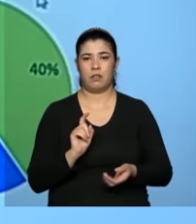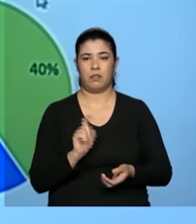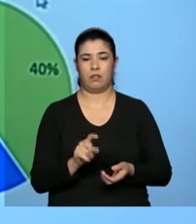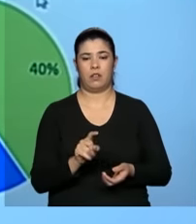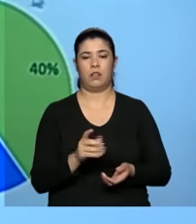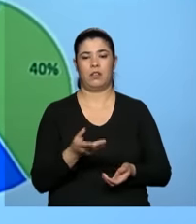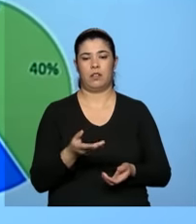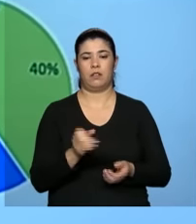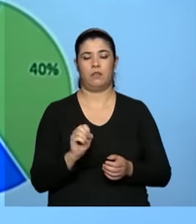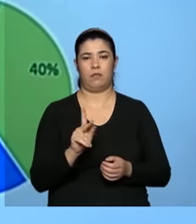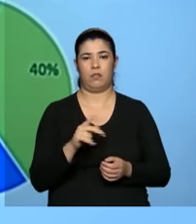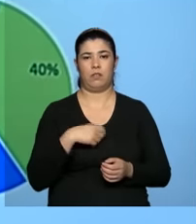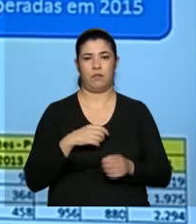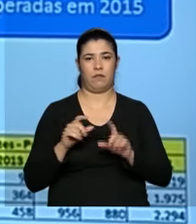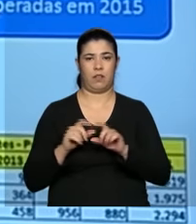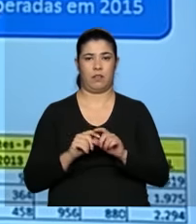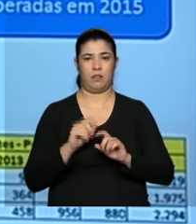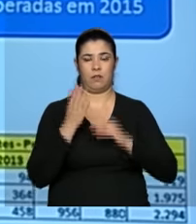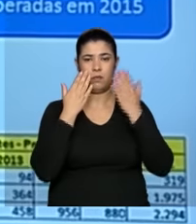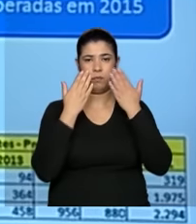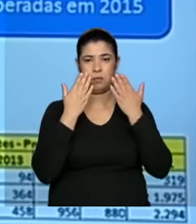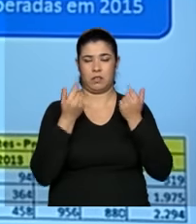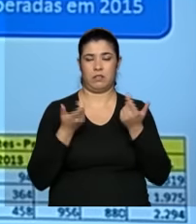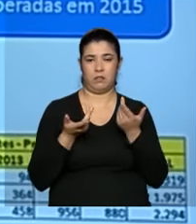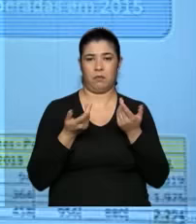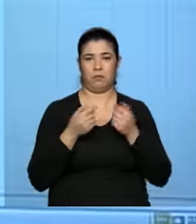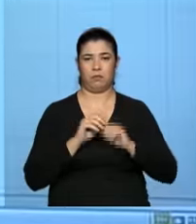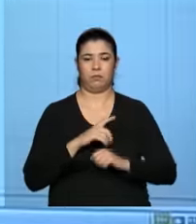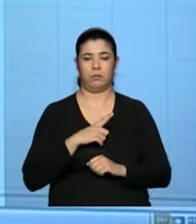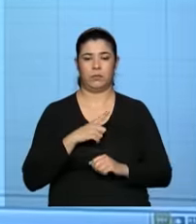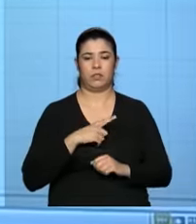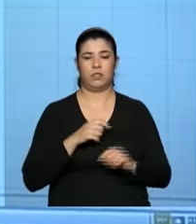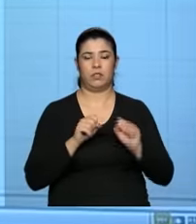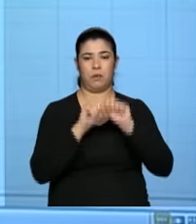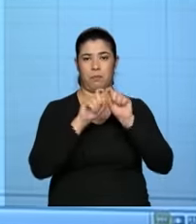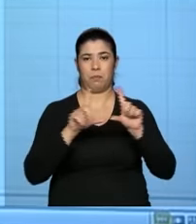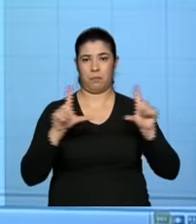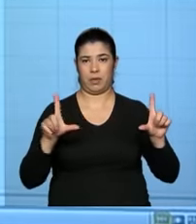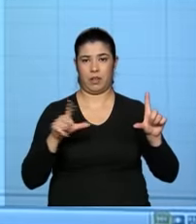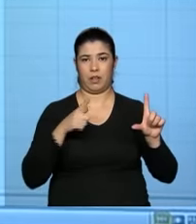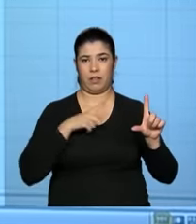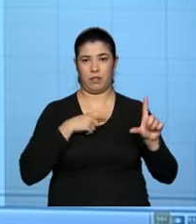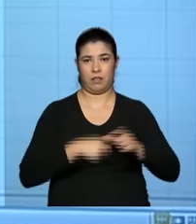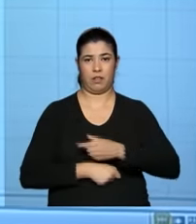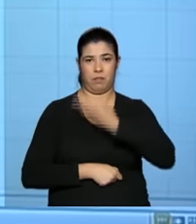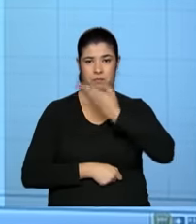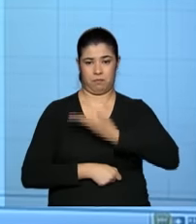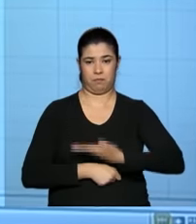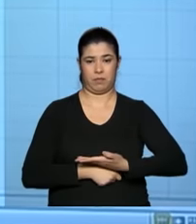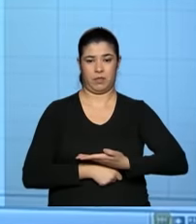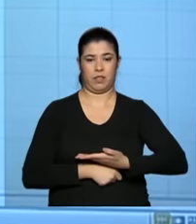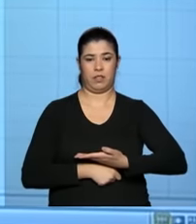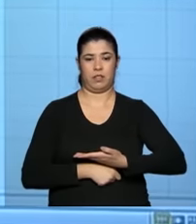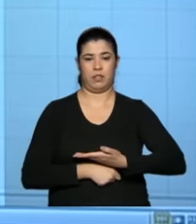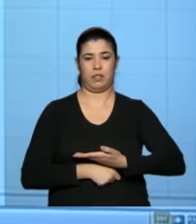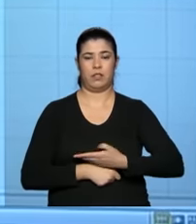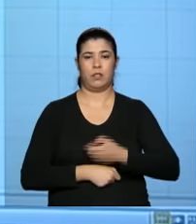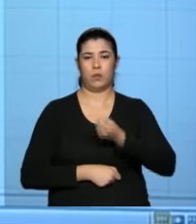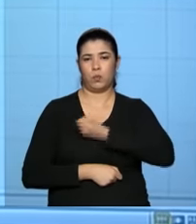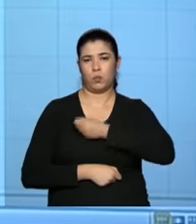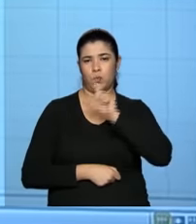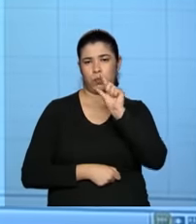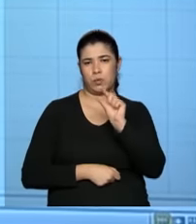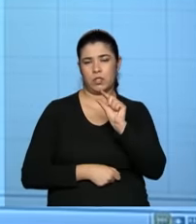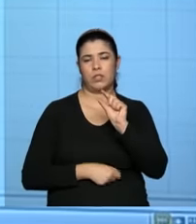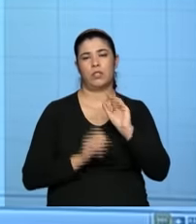é o Vinícius, não sou eu. Então volta, por favor. Clica nessa planilha. Essa planilha Excel, que será,